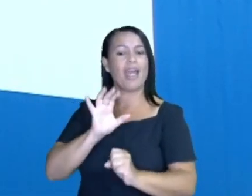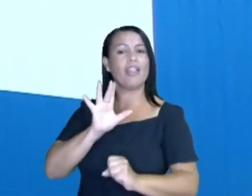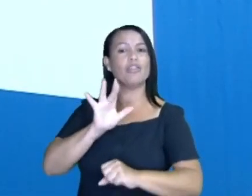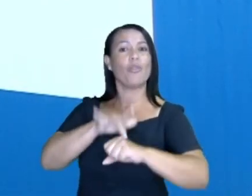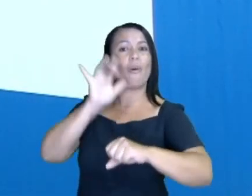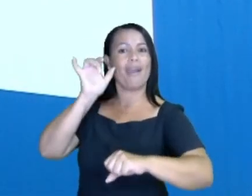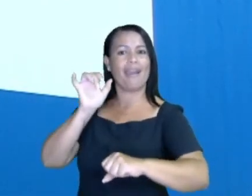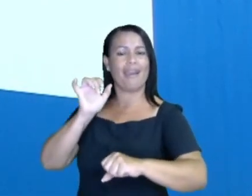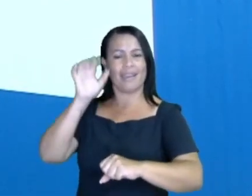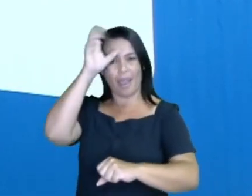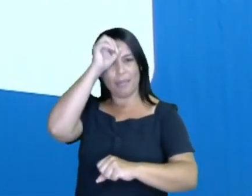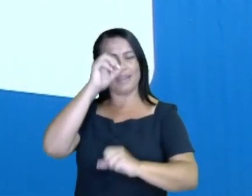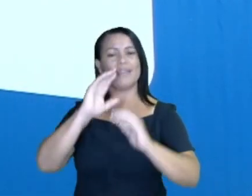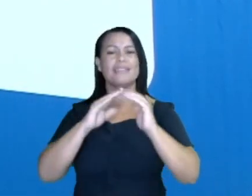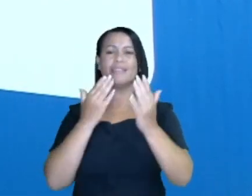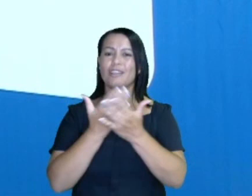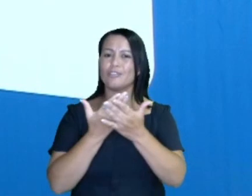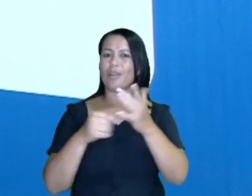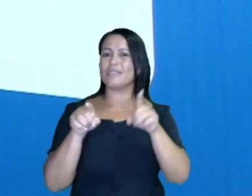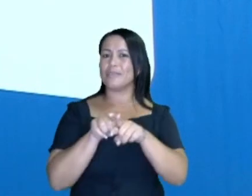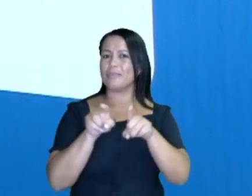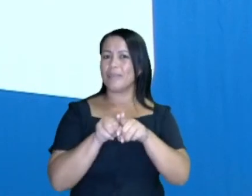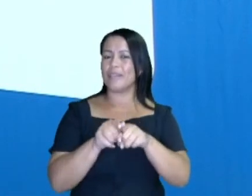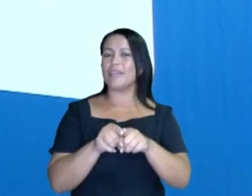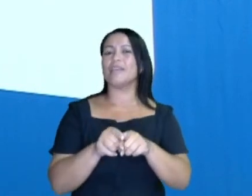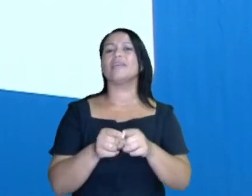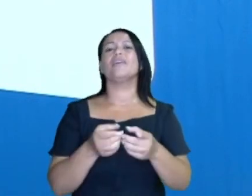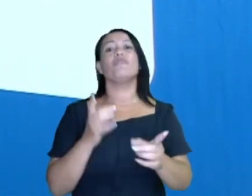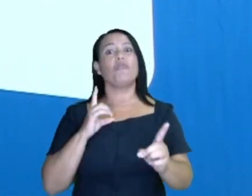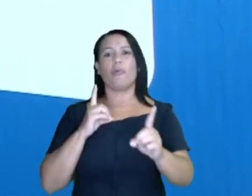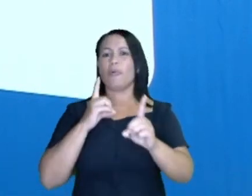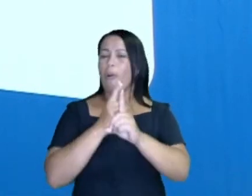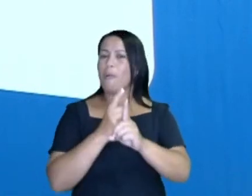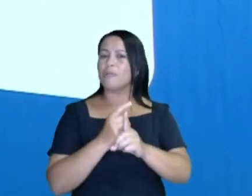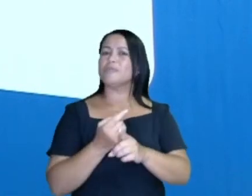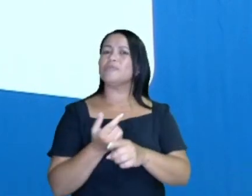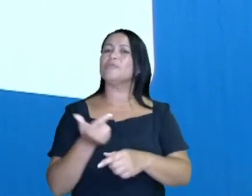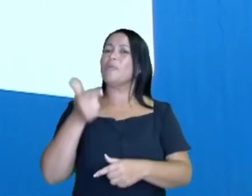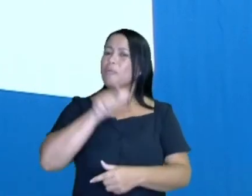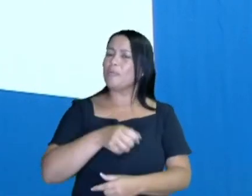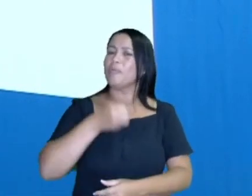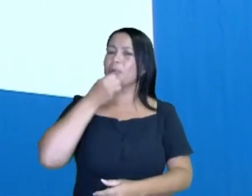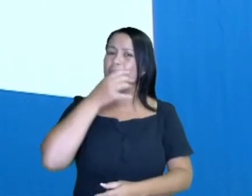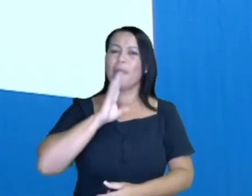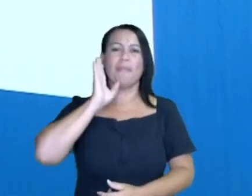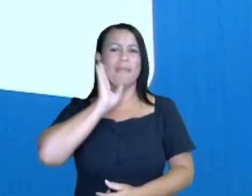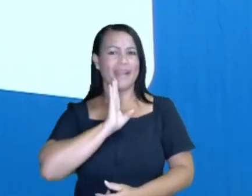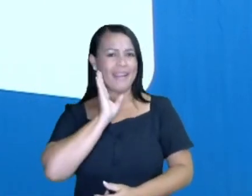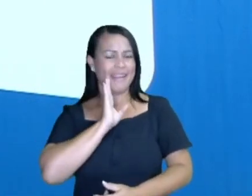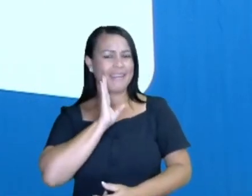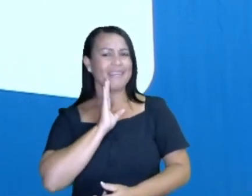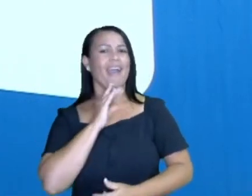que a gente aprende na escola. Então, gente, foi um encontro, mais uma vez, muito legal,